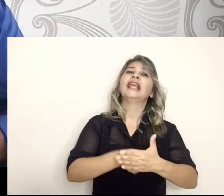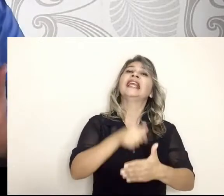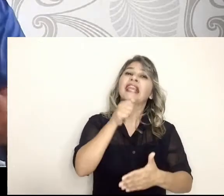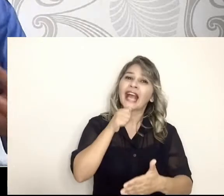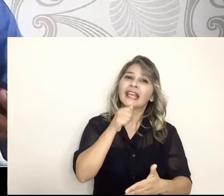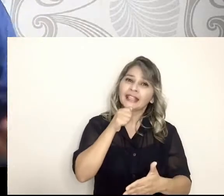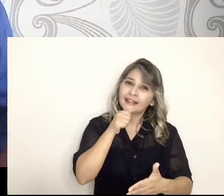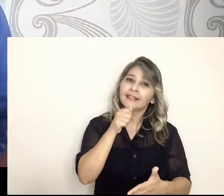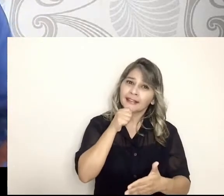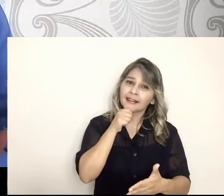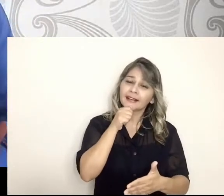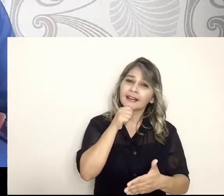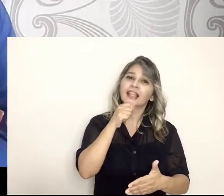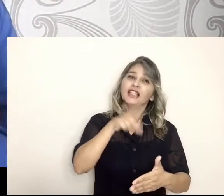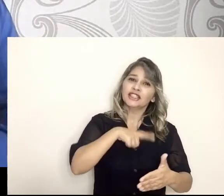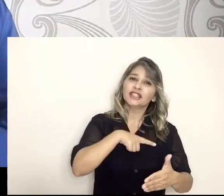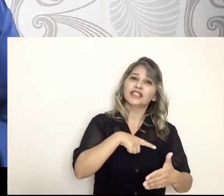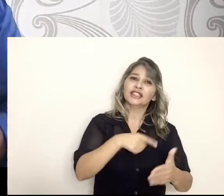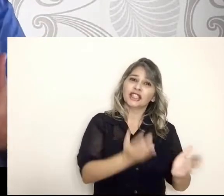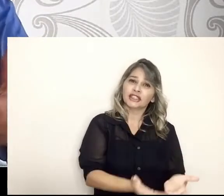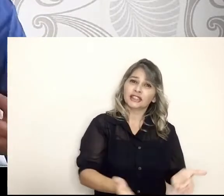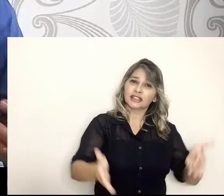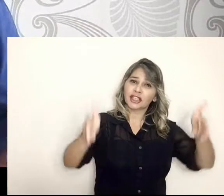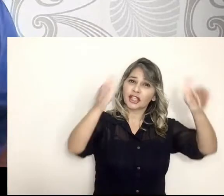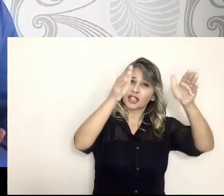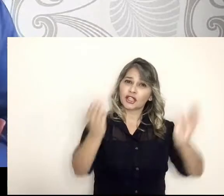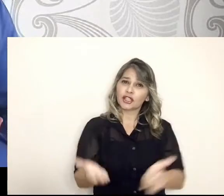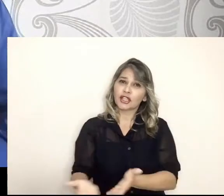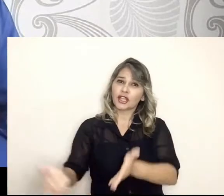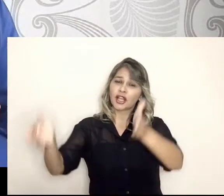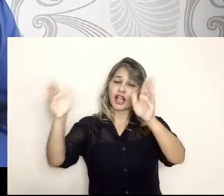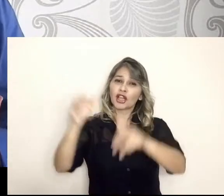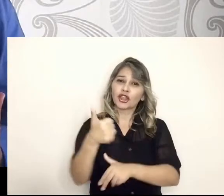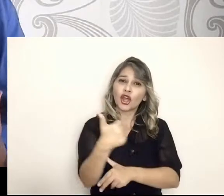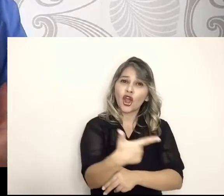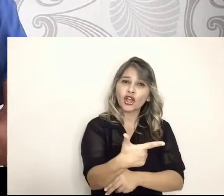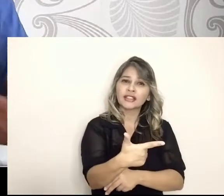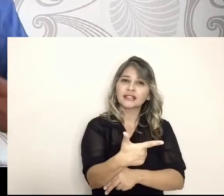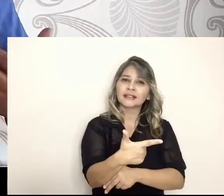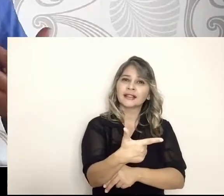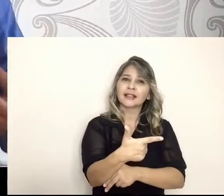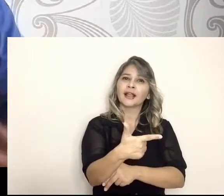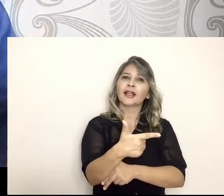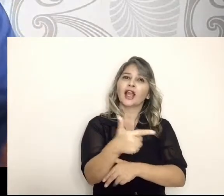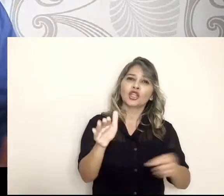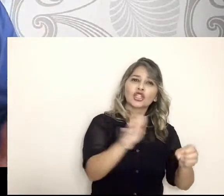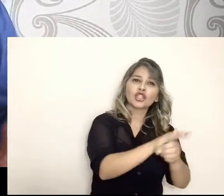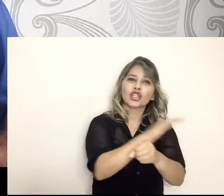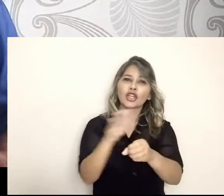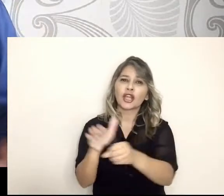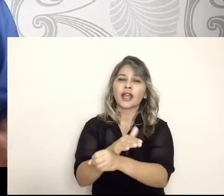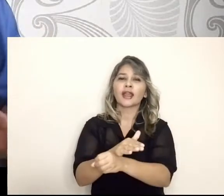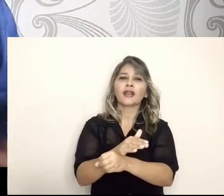oferta, alimentou a toda a multidão, saciou a todos, de maneira que no final